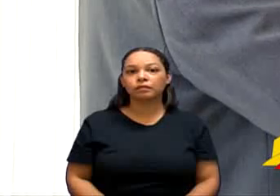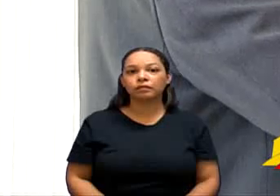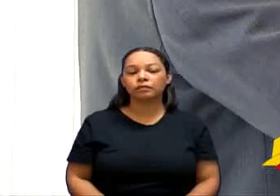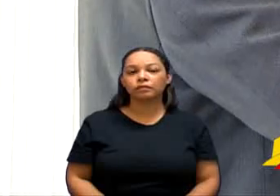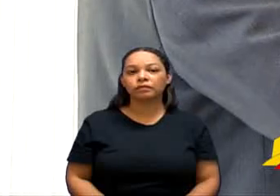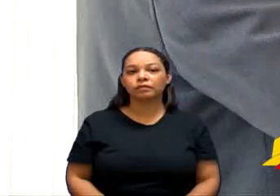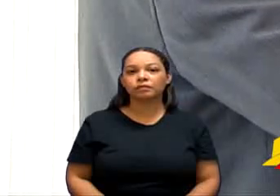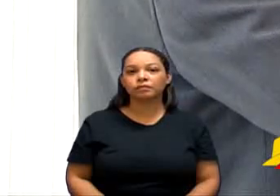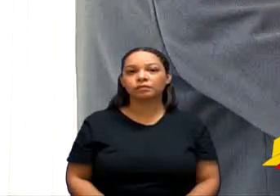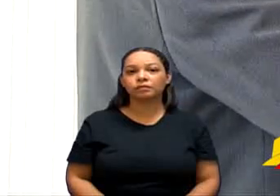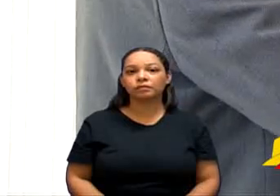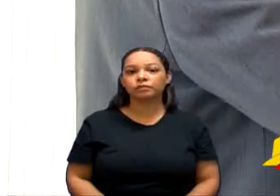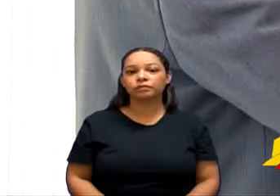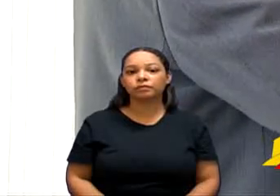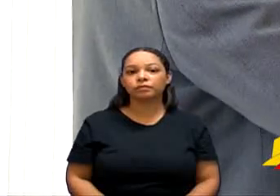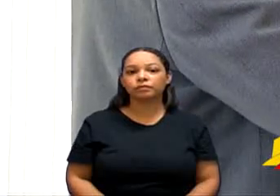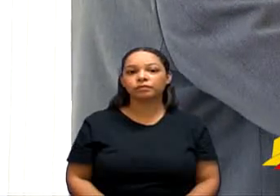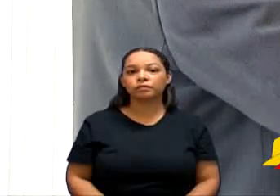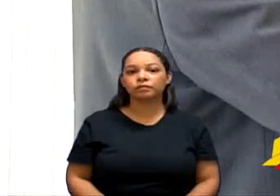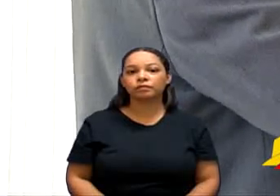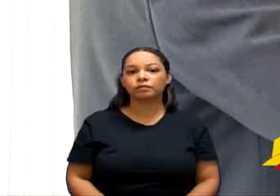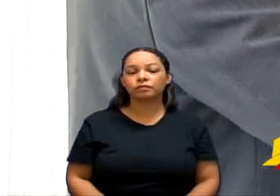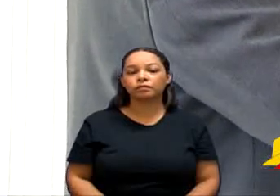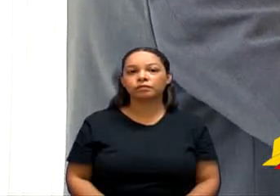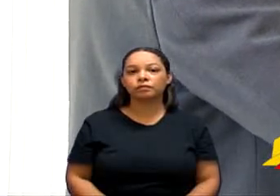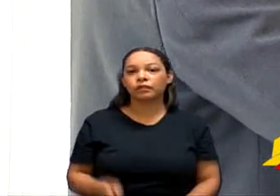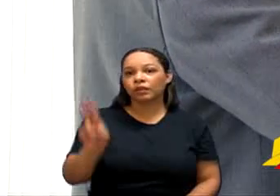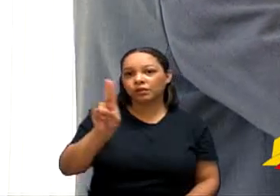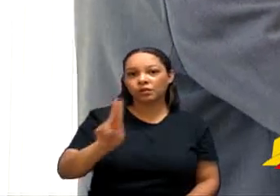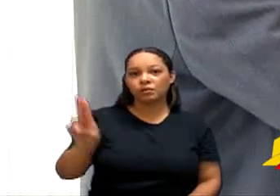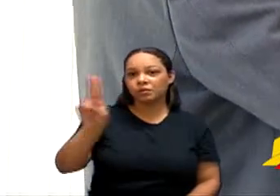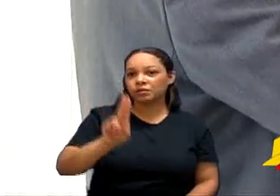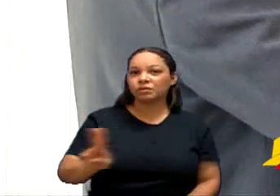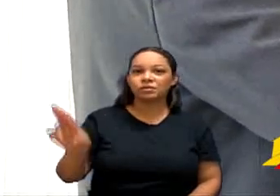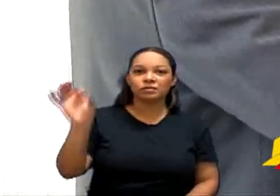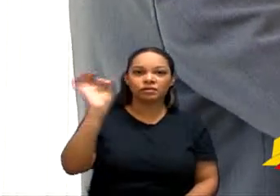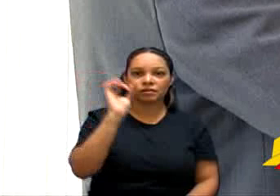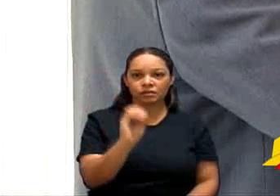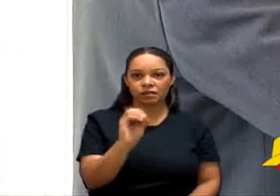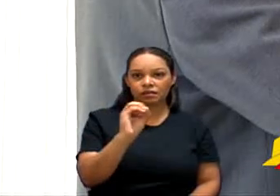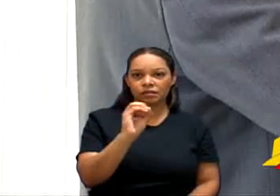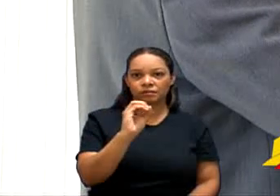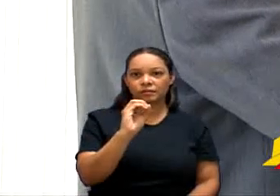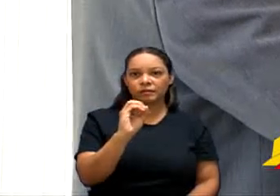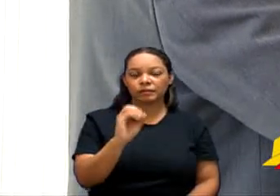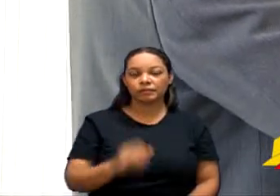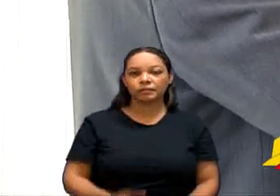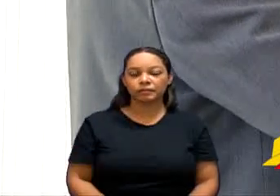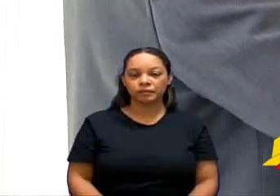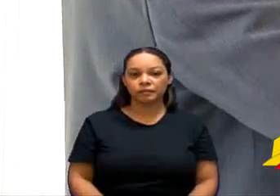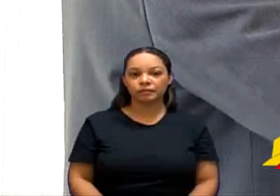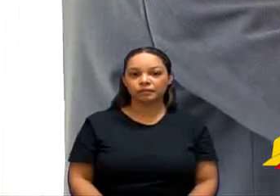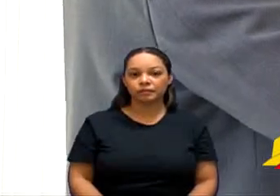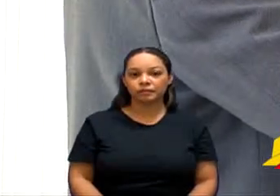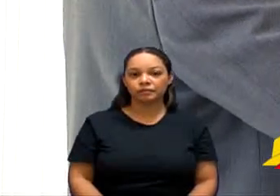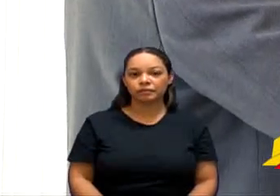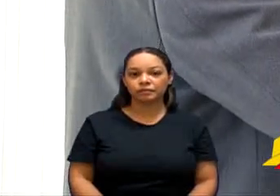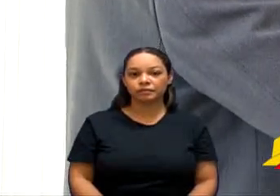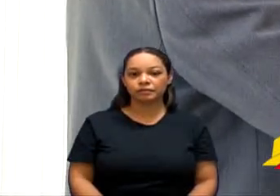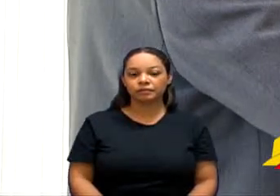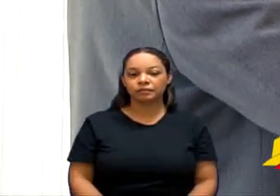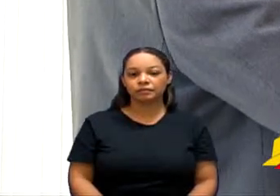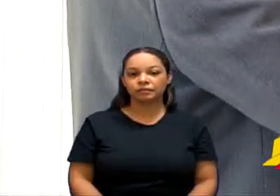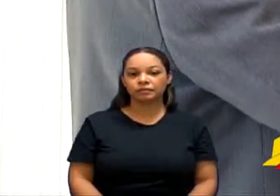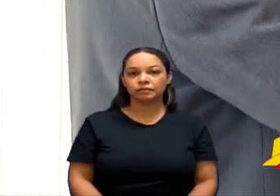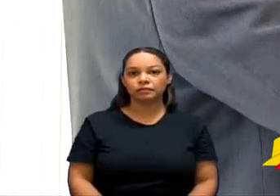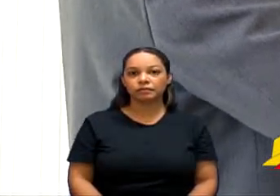Infelizmente, por não estava sendo tão usada, acumulou essa alga. Eles estão fazendo um estudo no sentido de fazer com